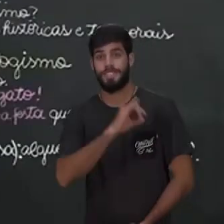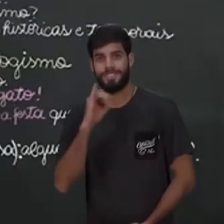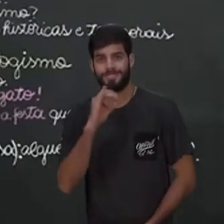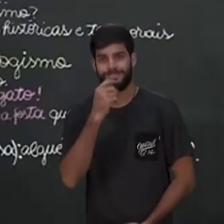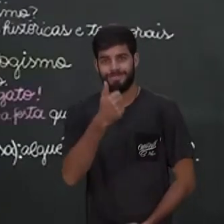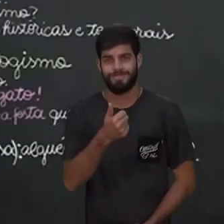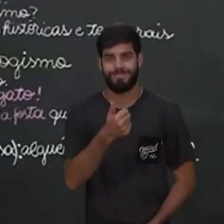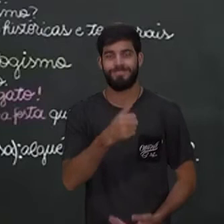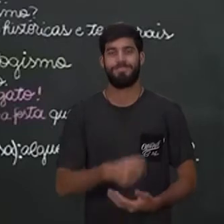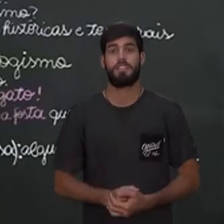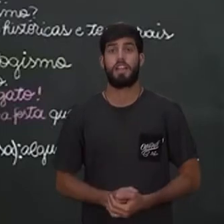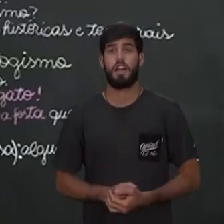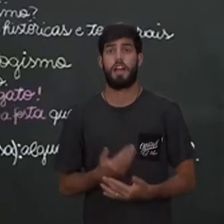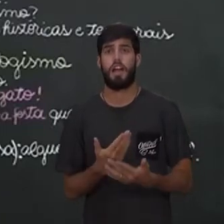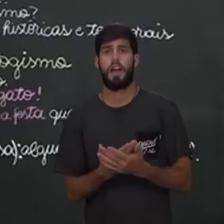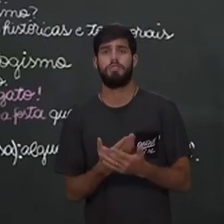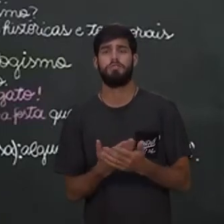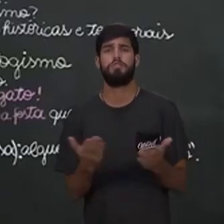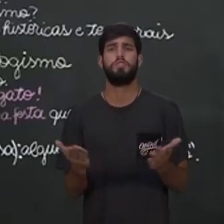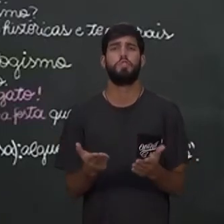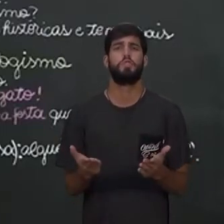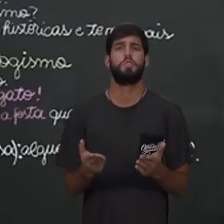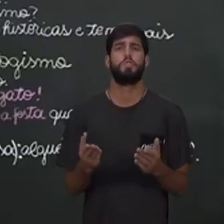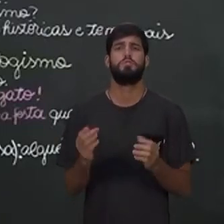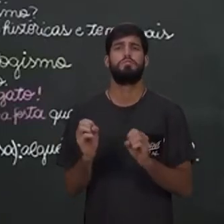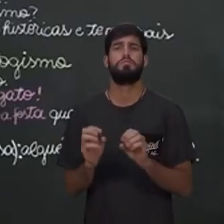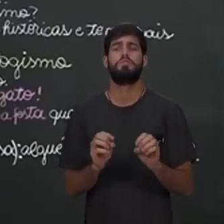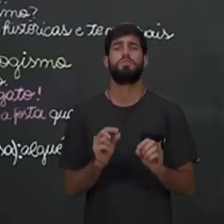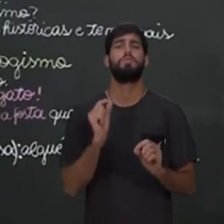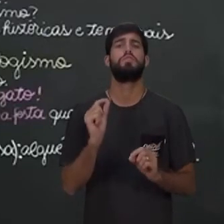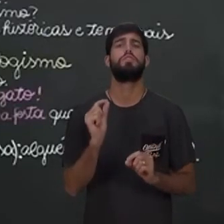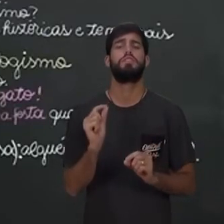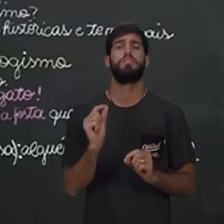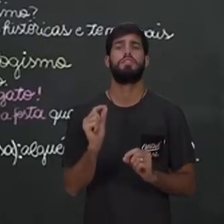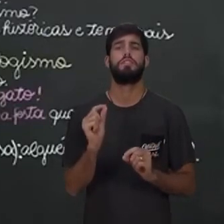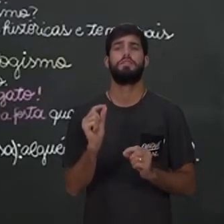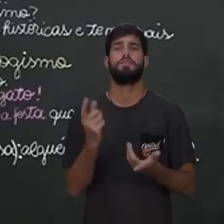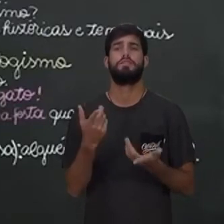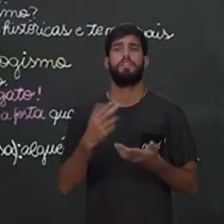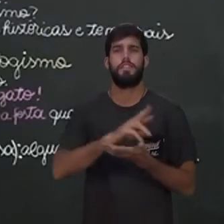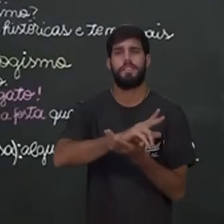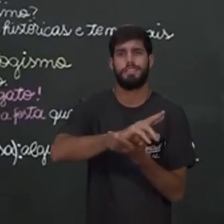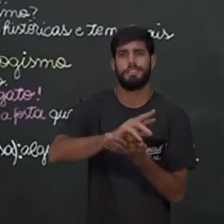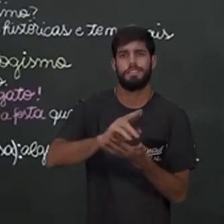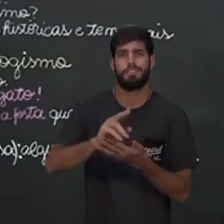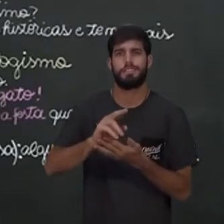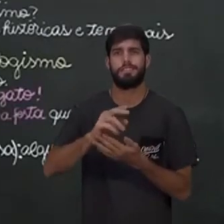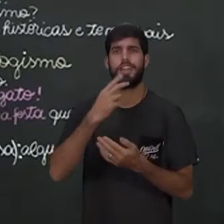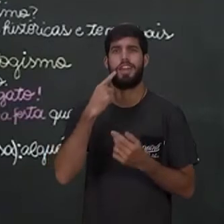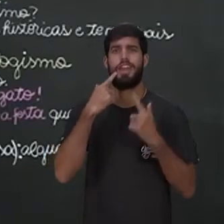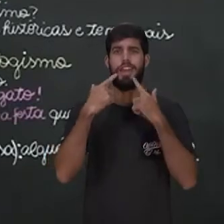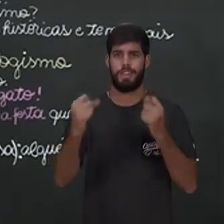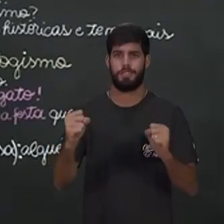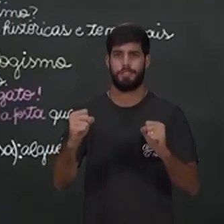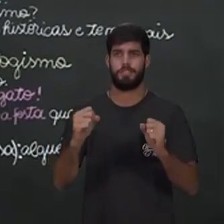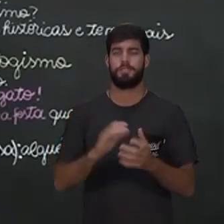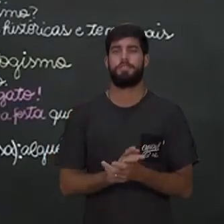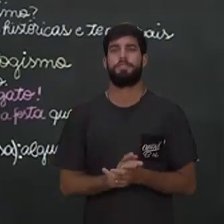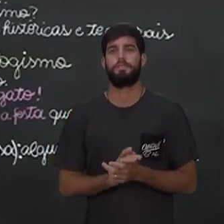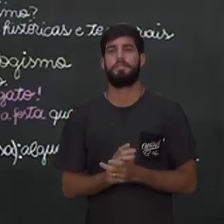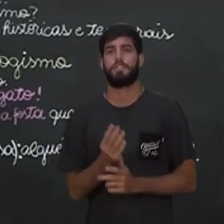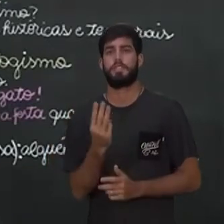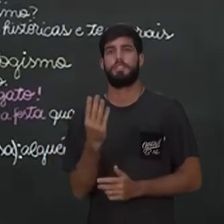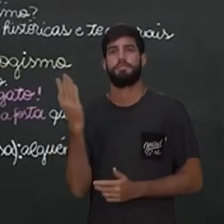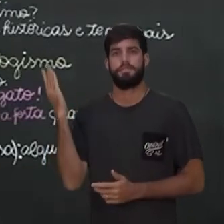Oi, tudo bem? Na aula de hoje a gente vai falar sobre variedades linguísticas, especificamente sobre 3 tipos: o estrangeirismo,